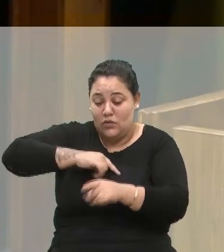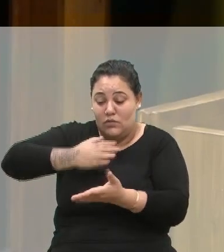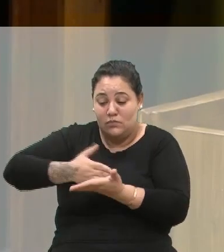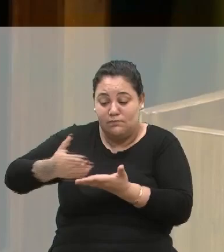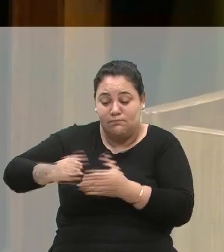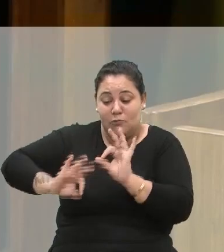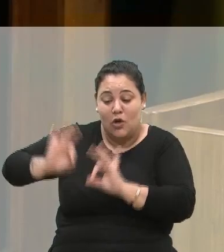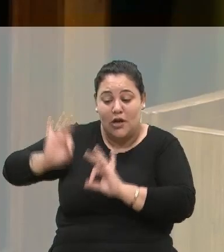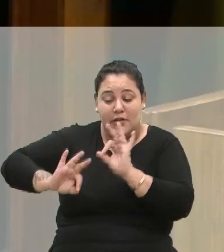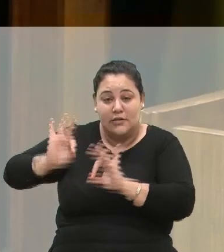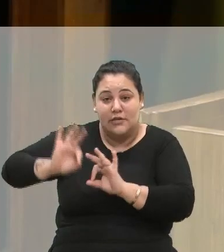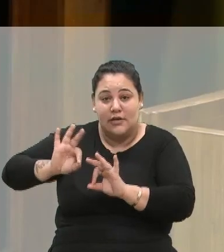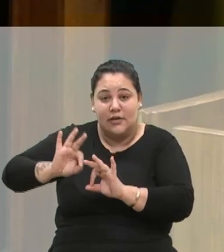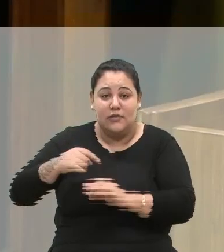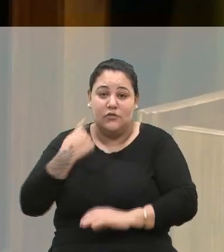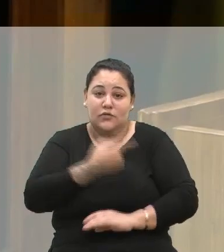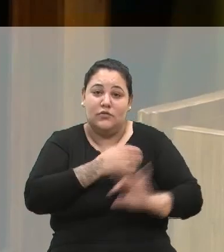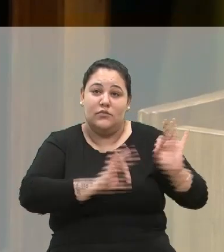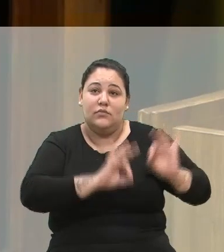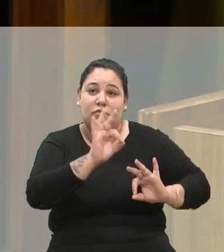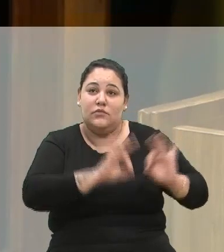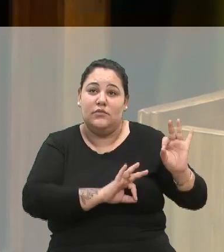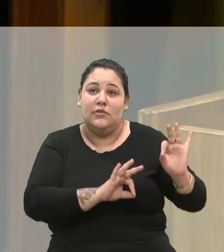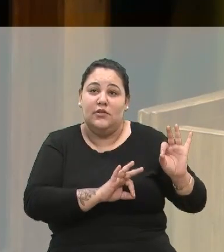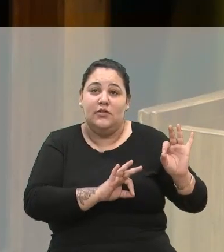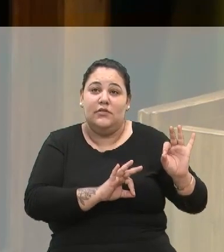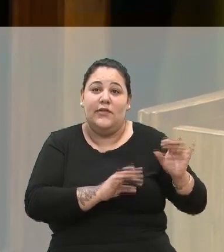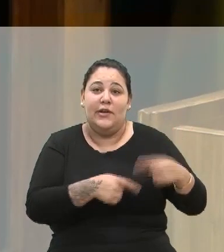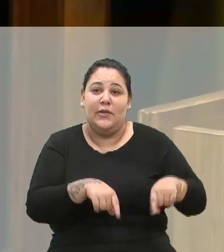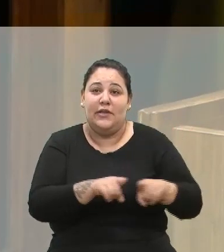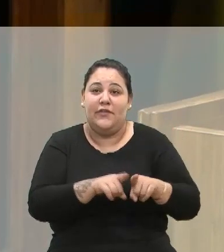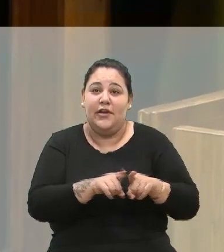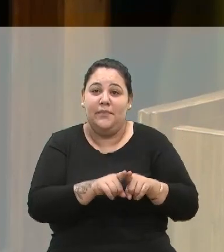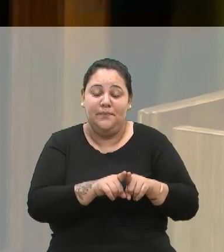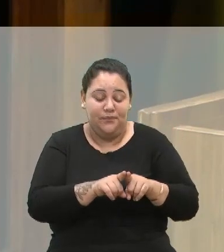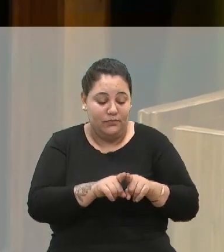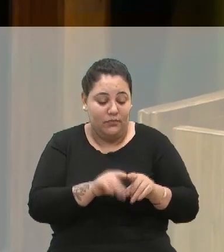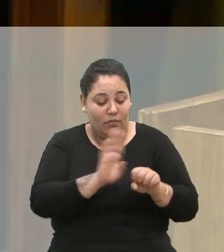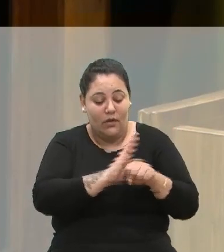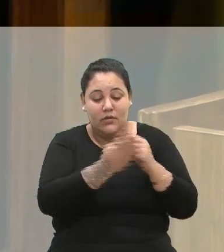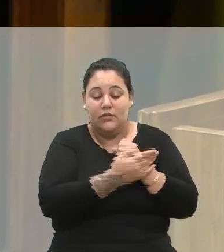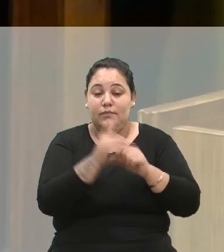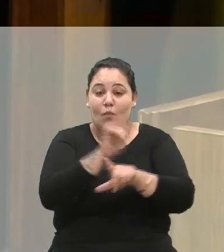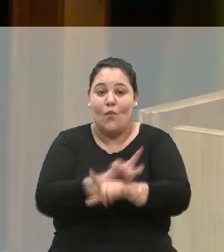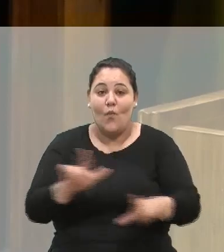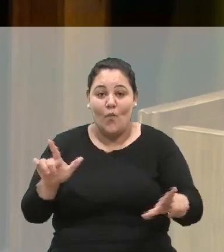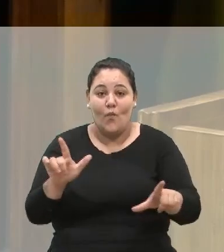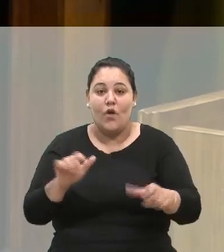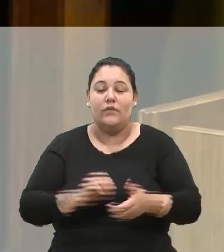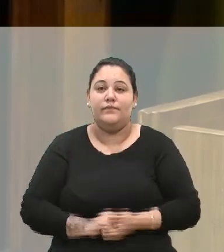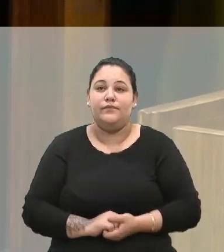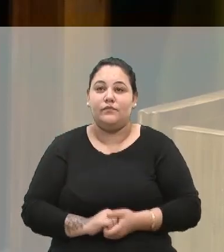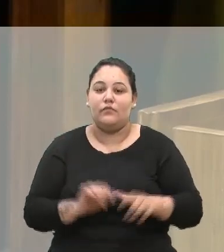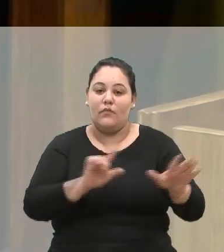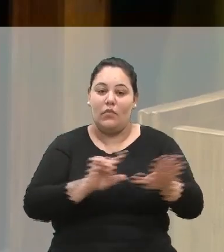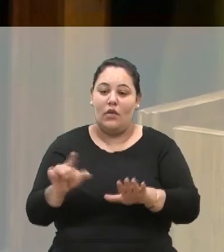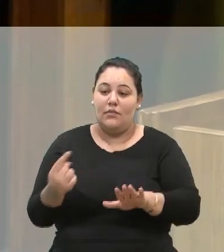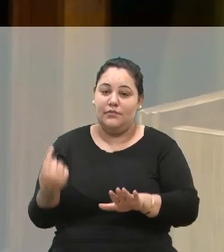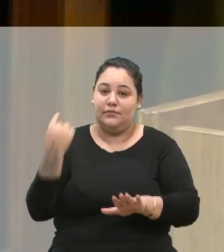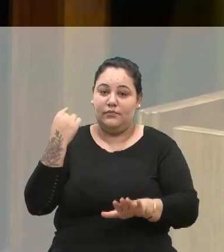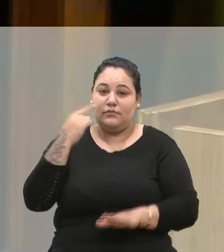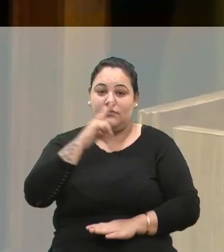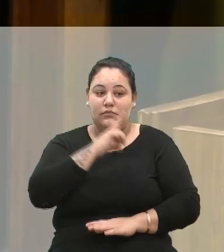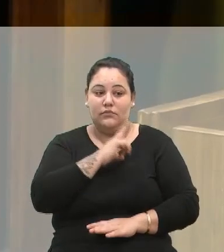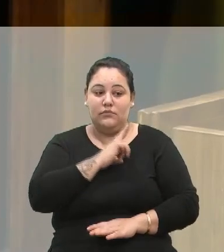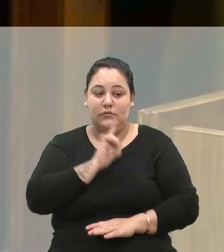o nosso projeto que se chama Bairro Limpo. A semana passada, semana que passou aqui,